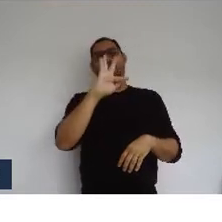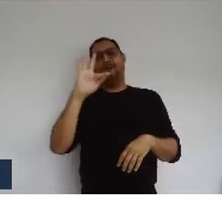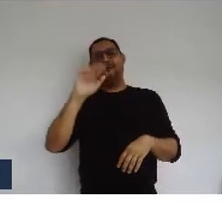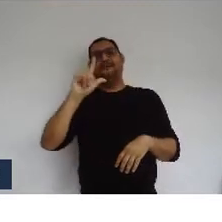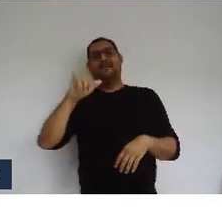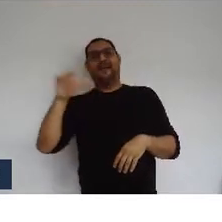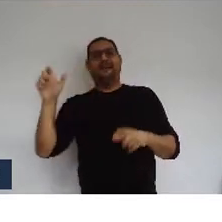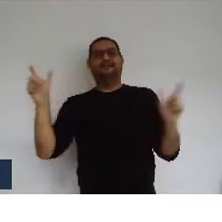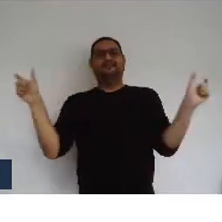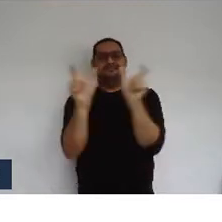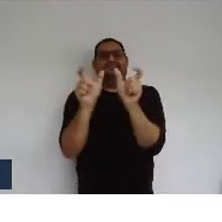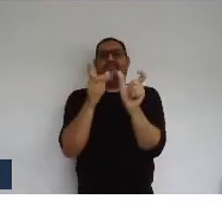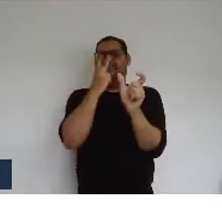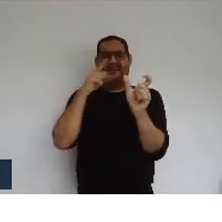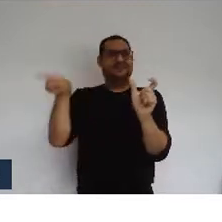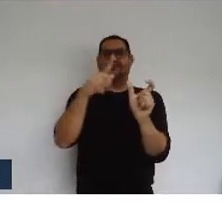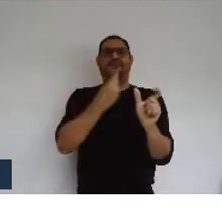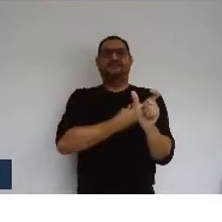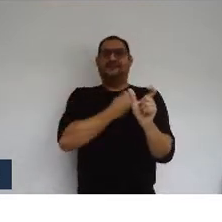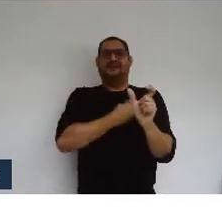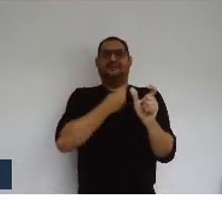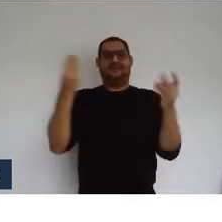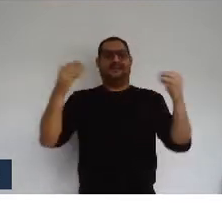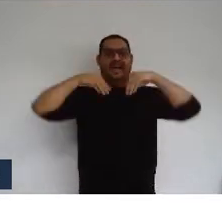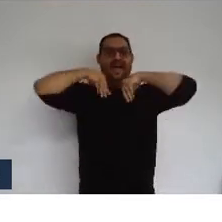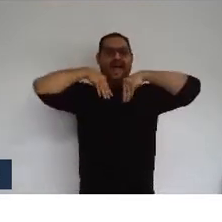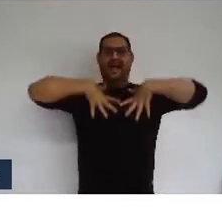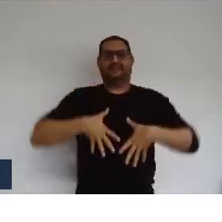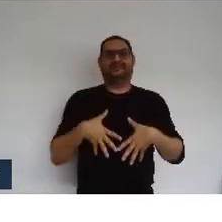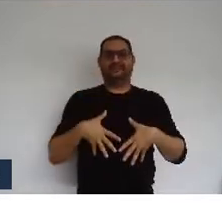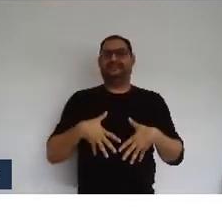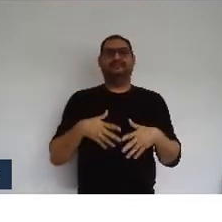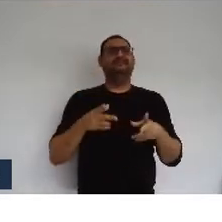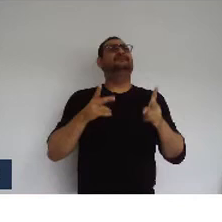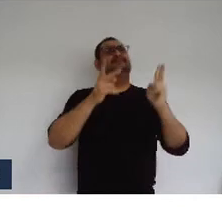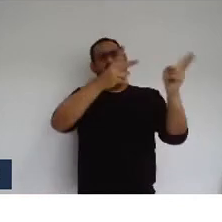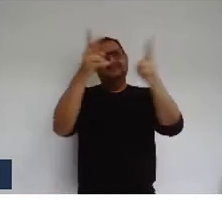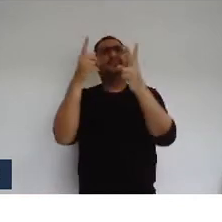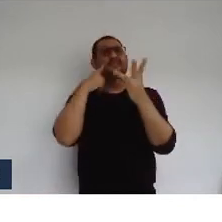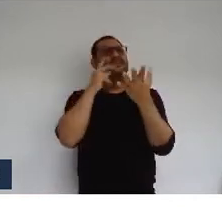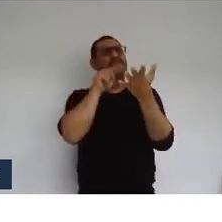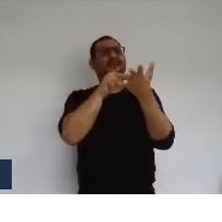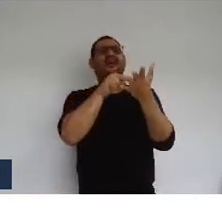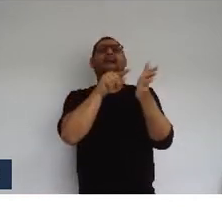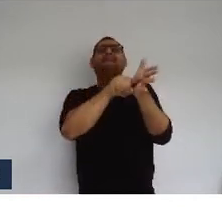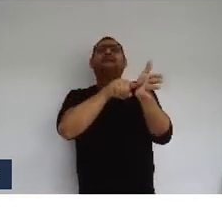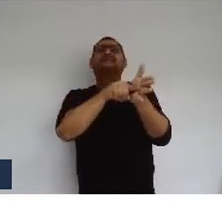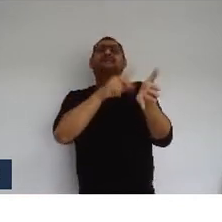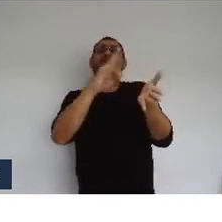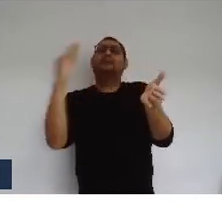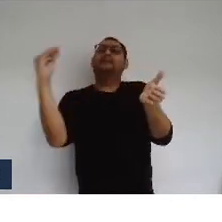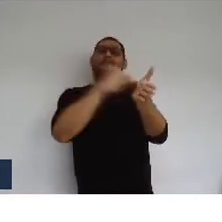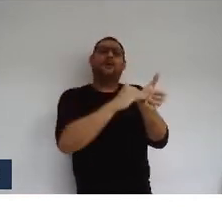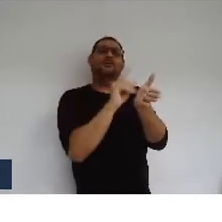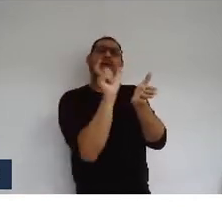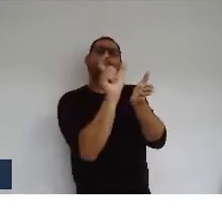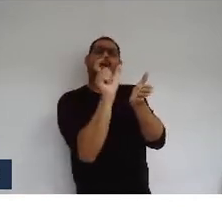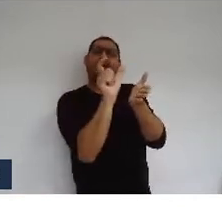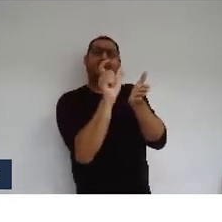grafadas, então, por vários autores dessa forma, e vários autores, inclusive em outras áreas de pesquisa, têm se